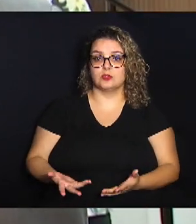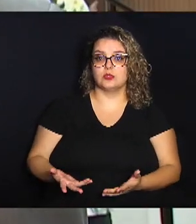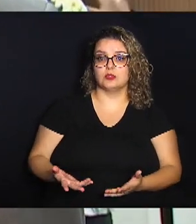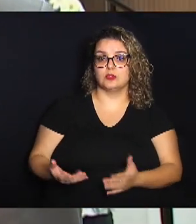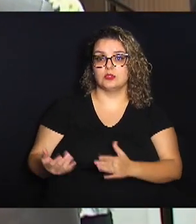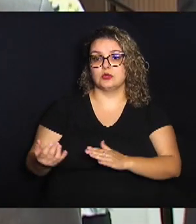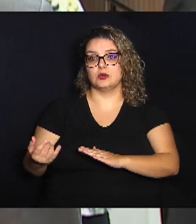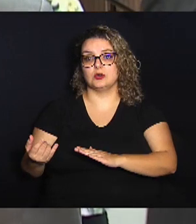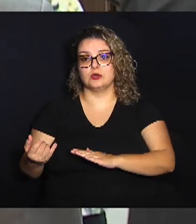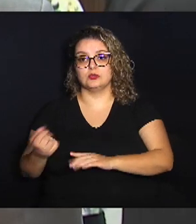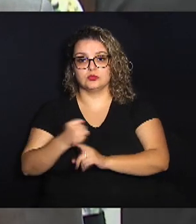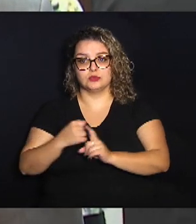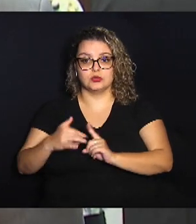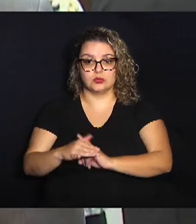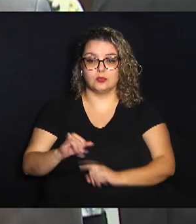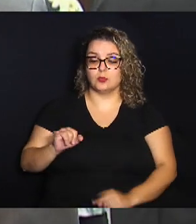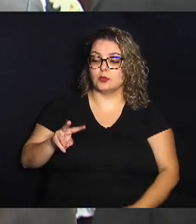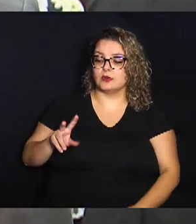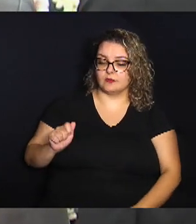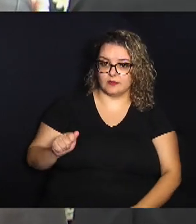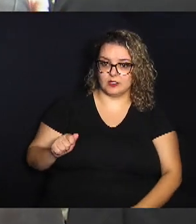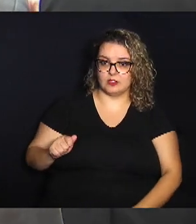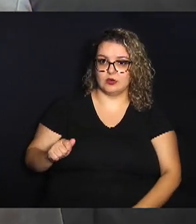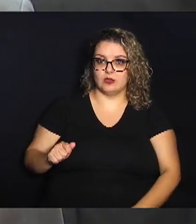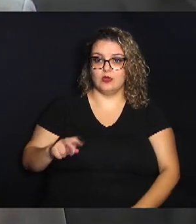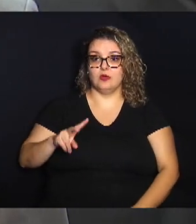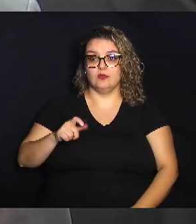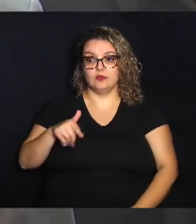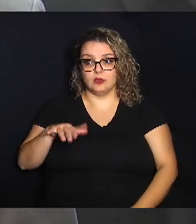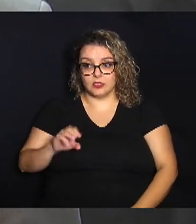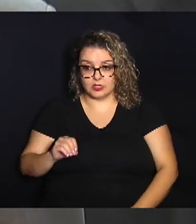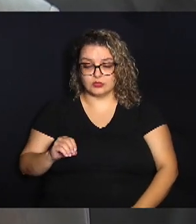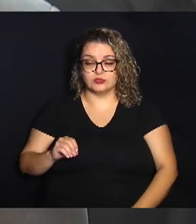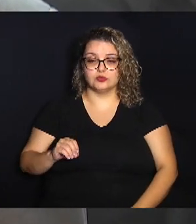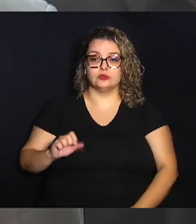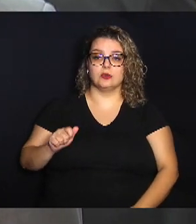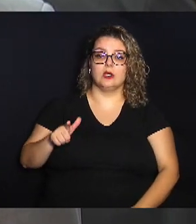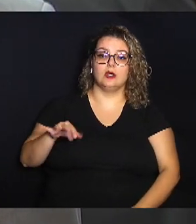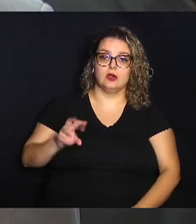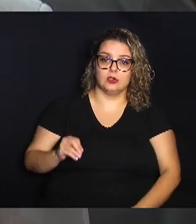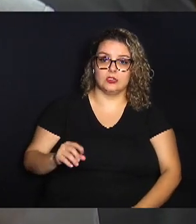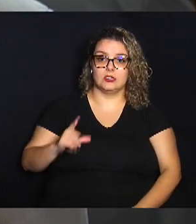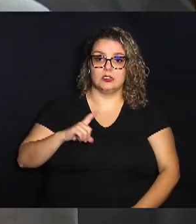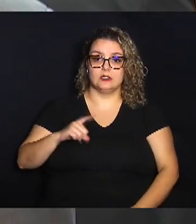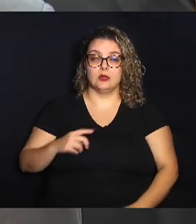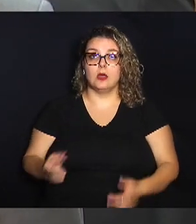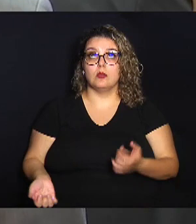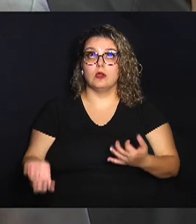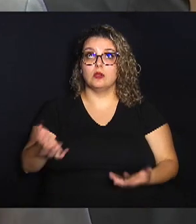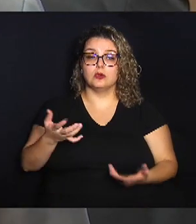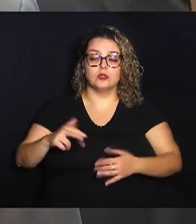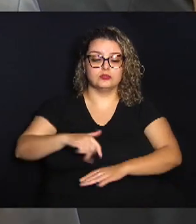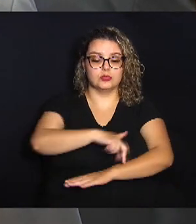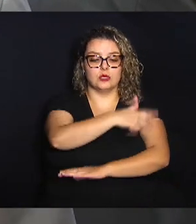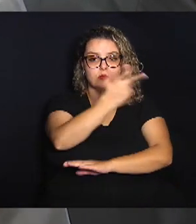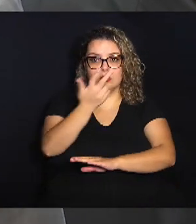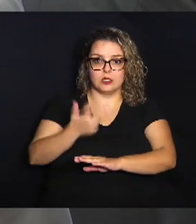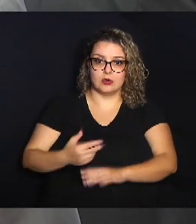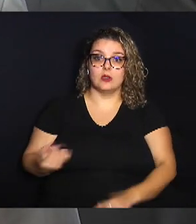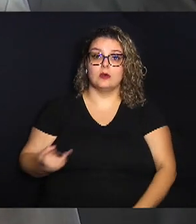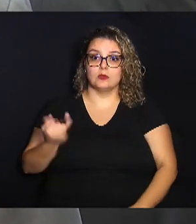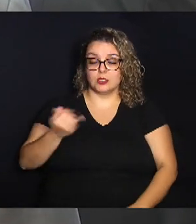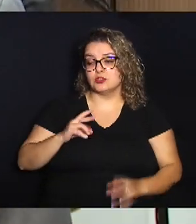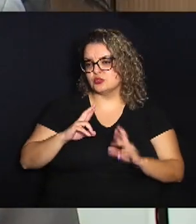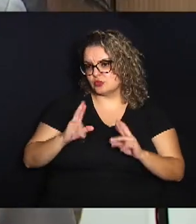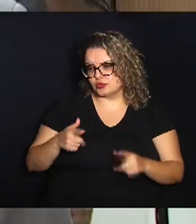IVA. E lá tem prática de oficina de ginástica, de trampolim e acrobacias. Então é muito importante, é algo bem diferente